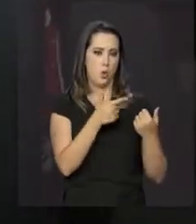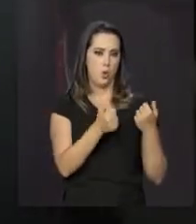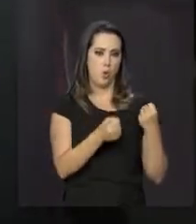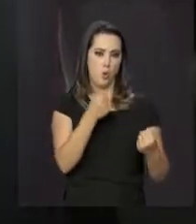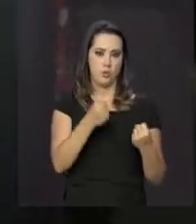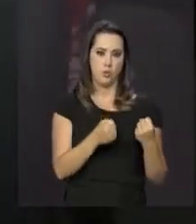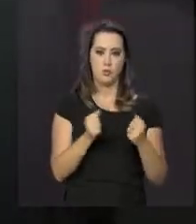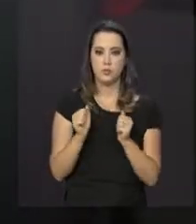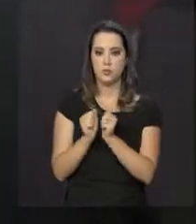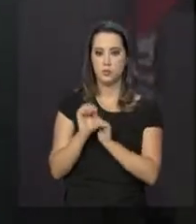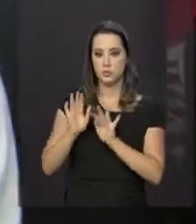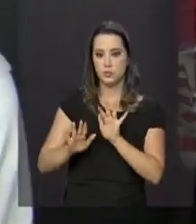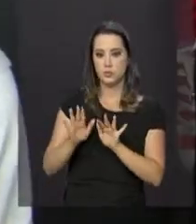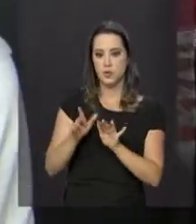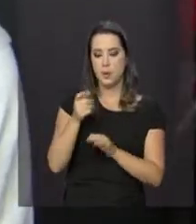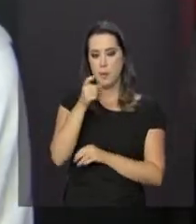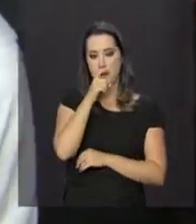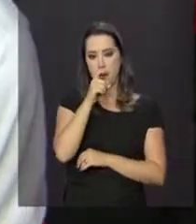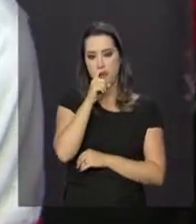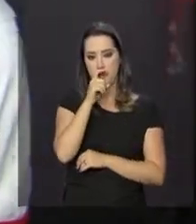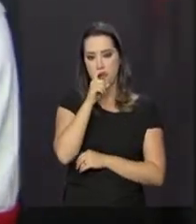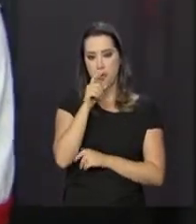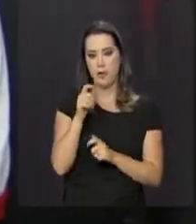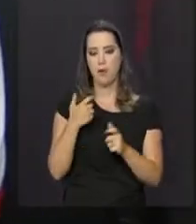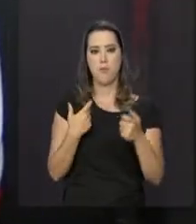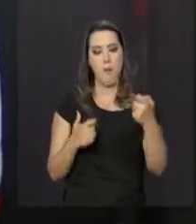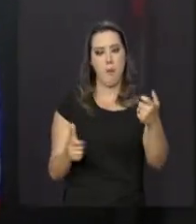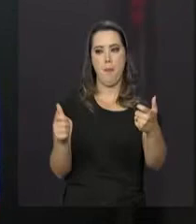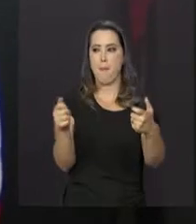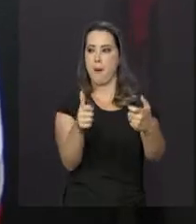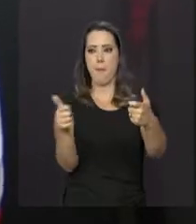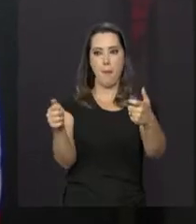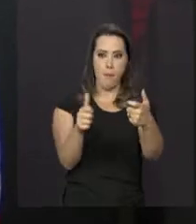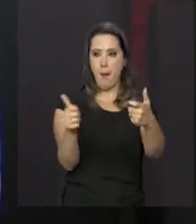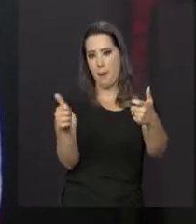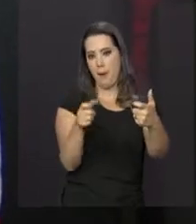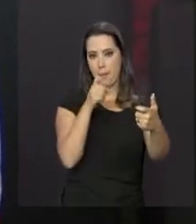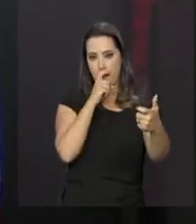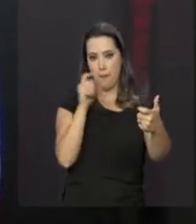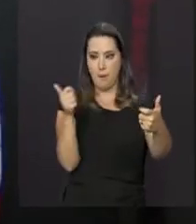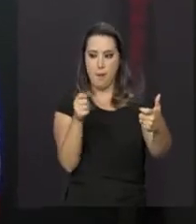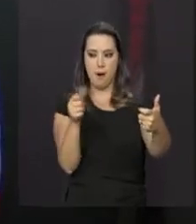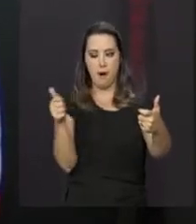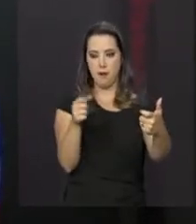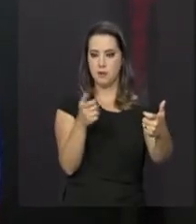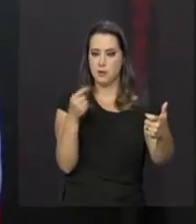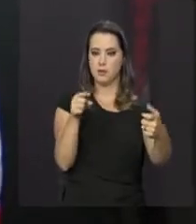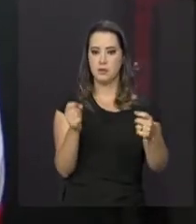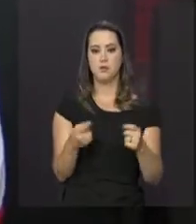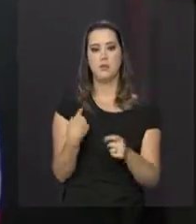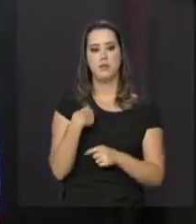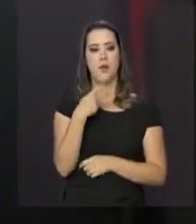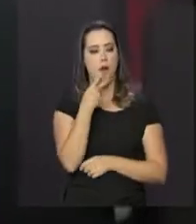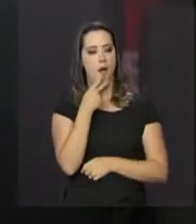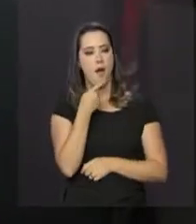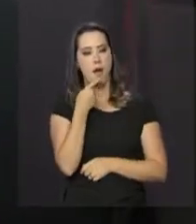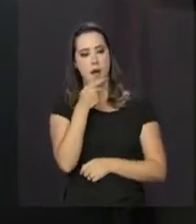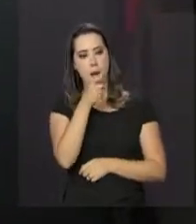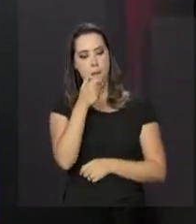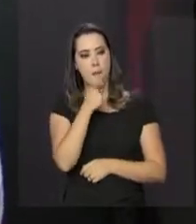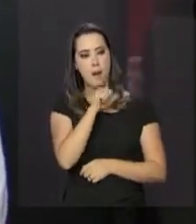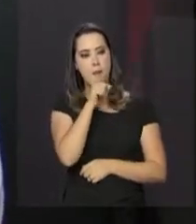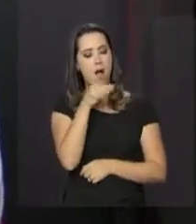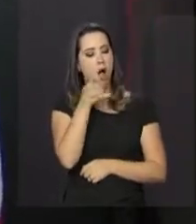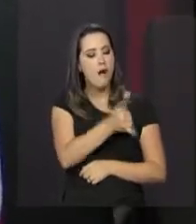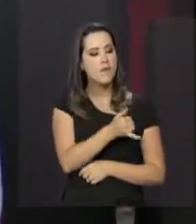lado a dever-se foi meu pai teve um celular na hora do trabalho victor na atrás do natal na minha mãe fala pra ele